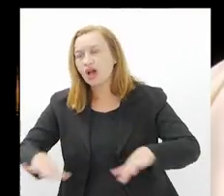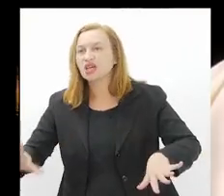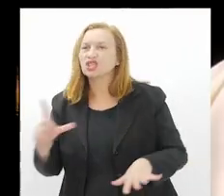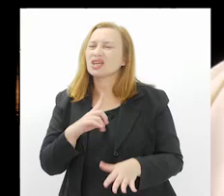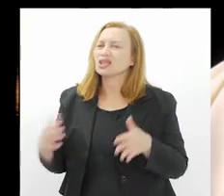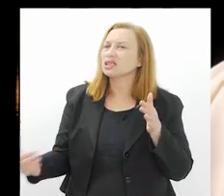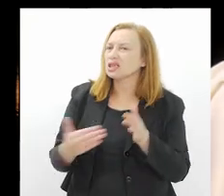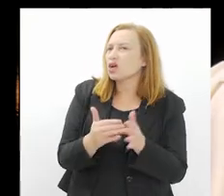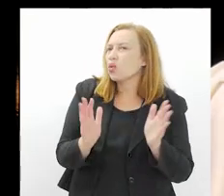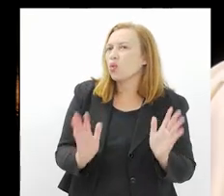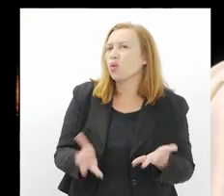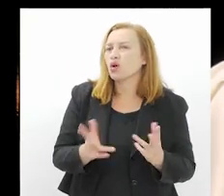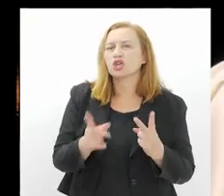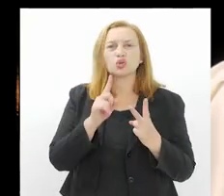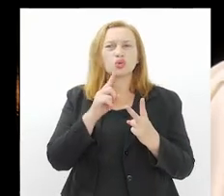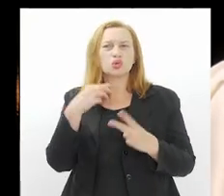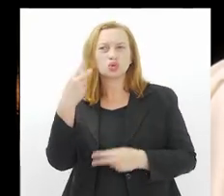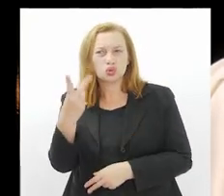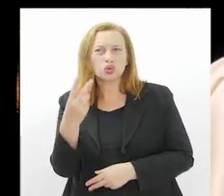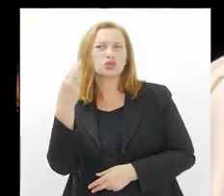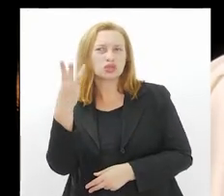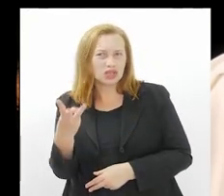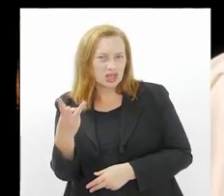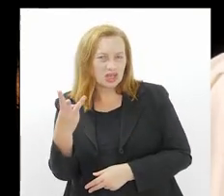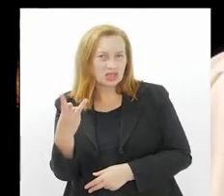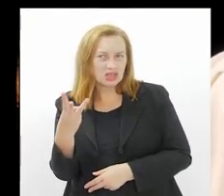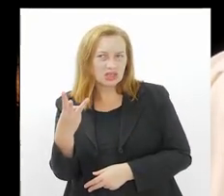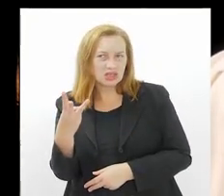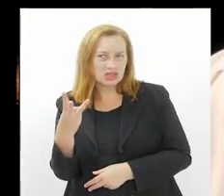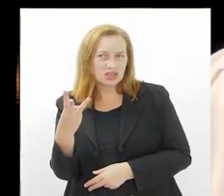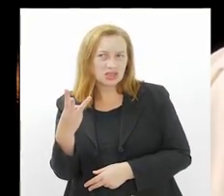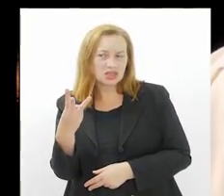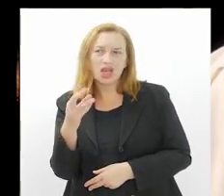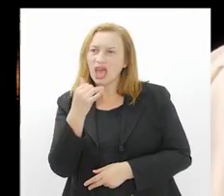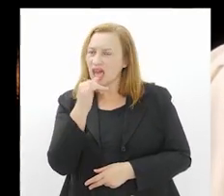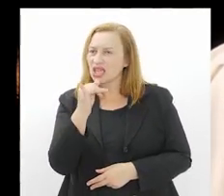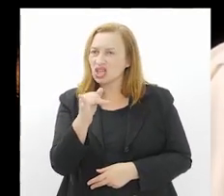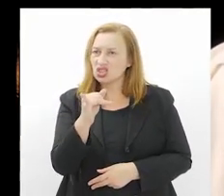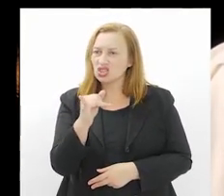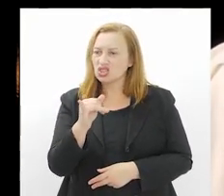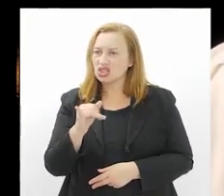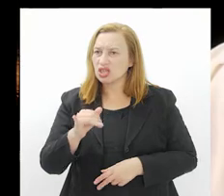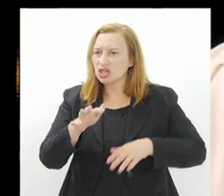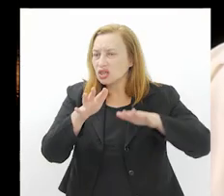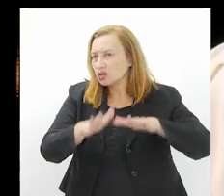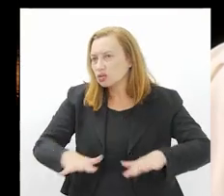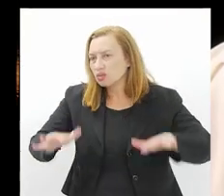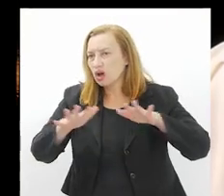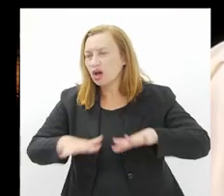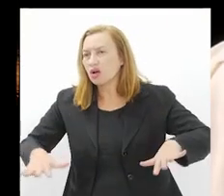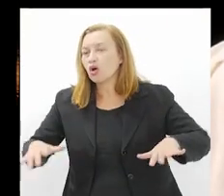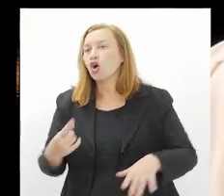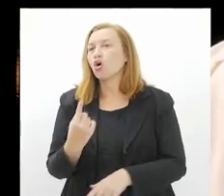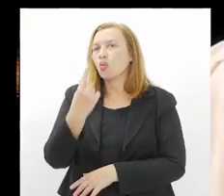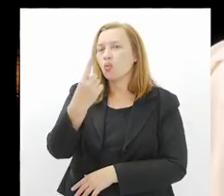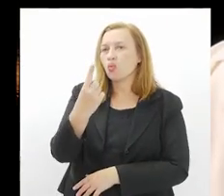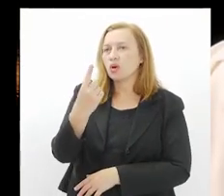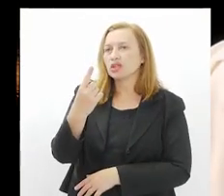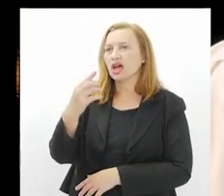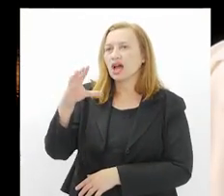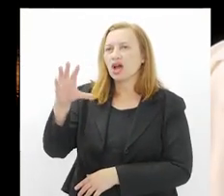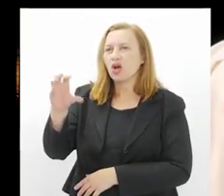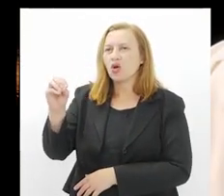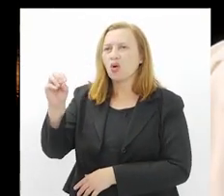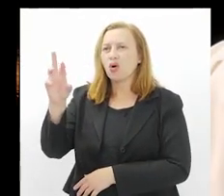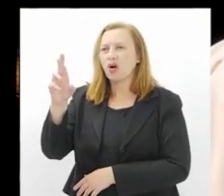Uhum. A gente tem, até hoje, tipo, duas ou três barragens de maré no mundo inteiro, como só? Referência.